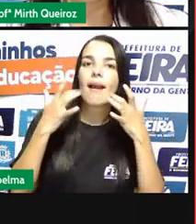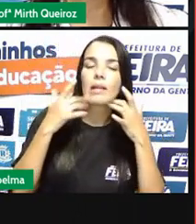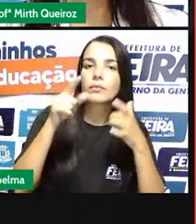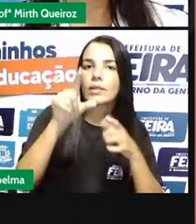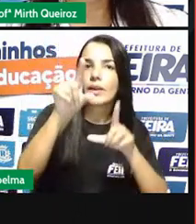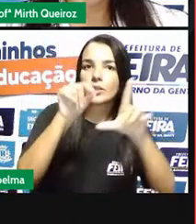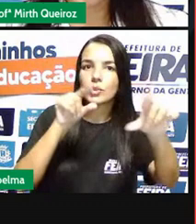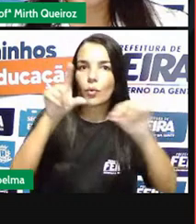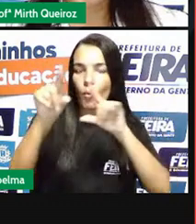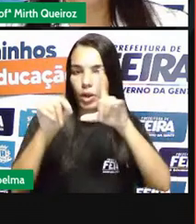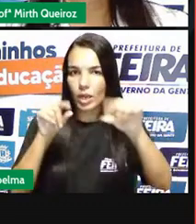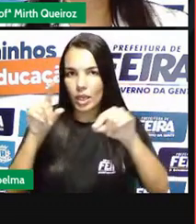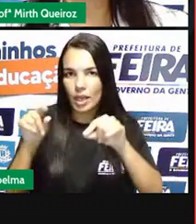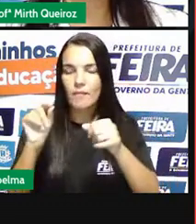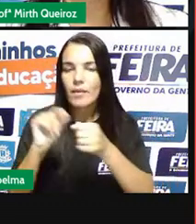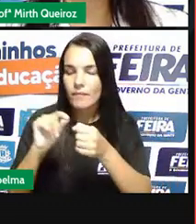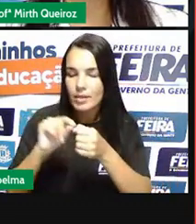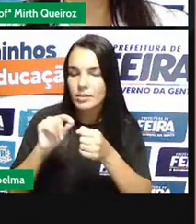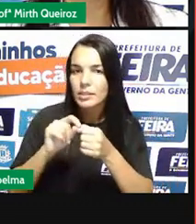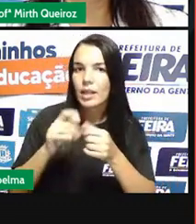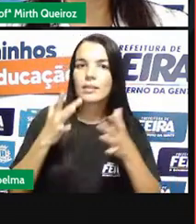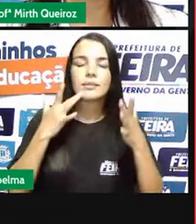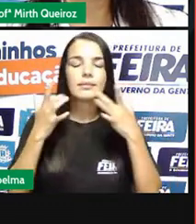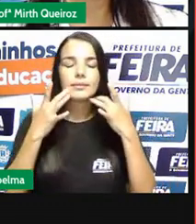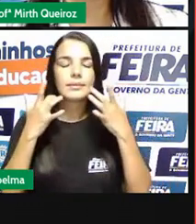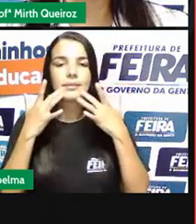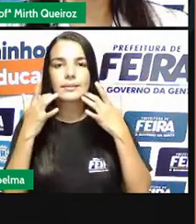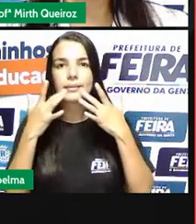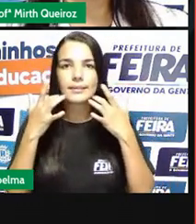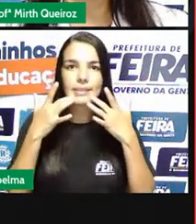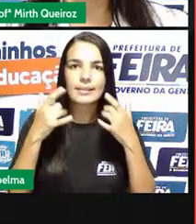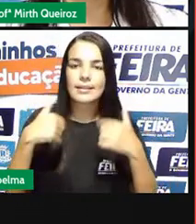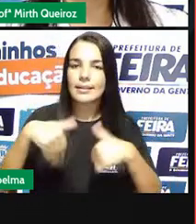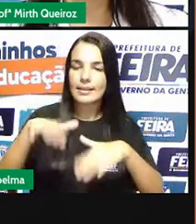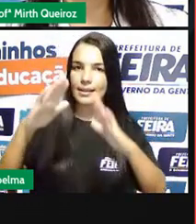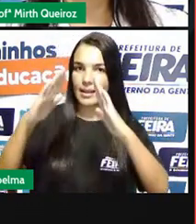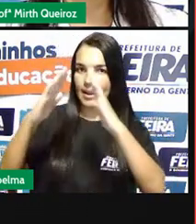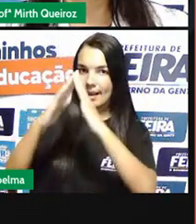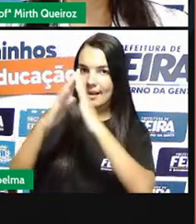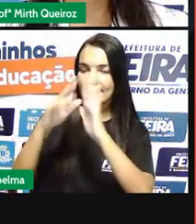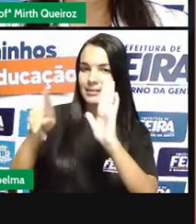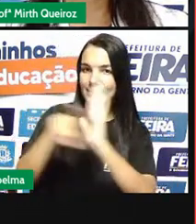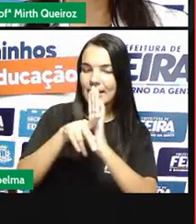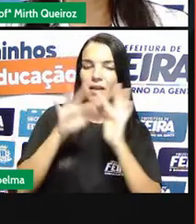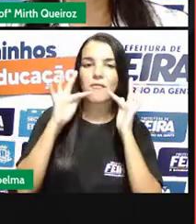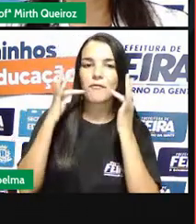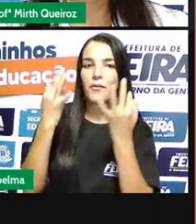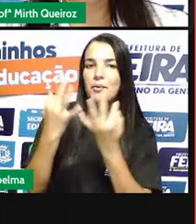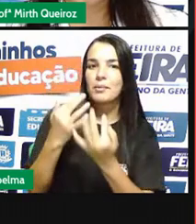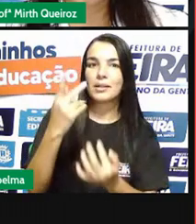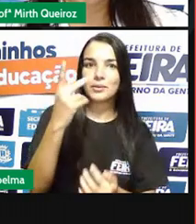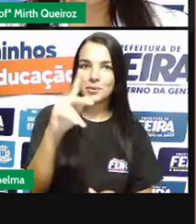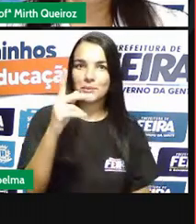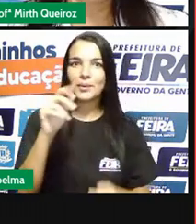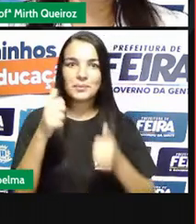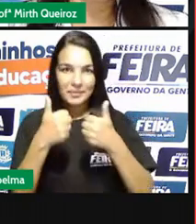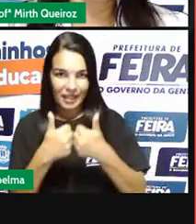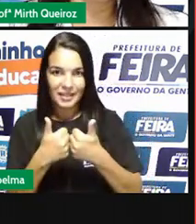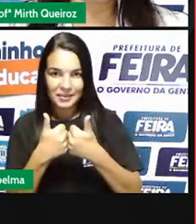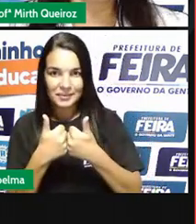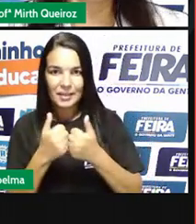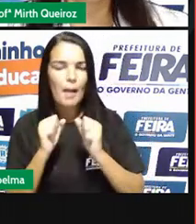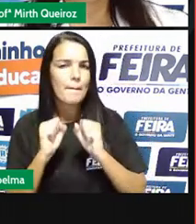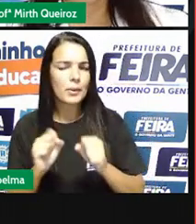um conto de fadas e vão fazer a encenação né com os familiares aí de vocês